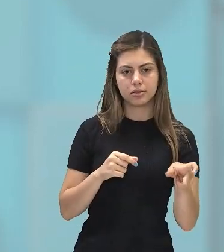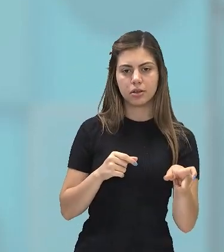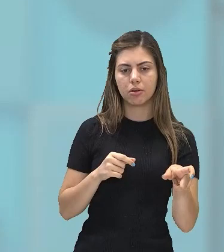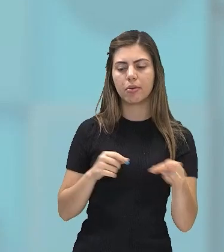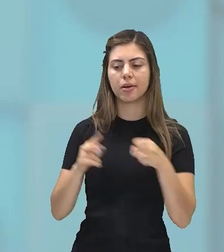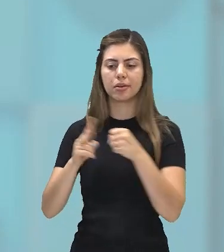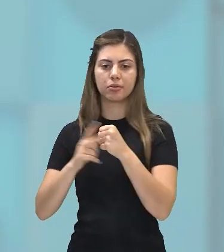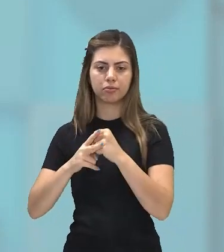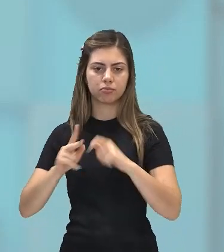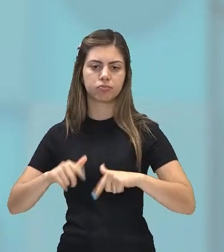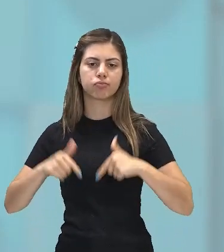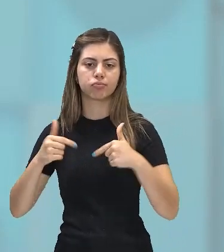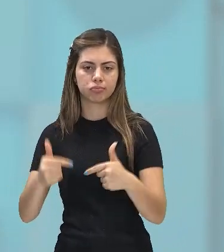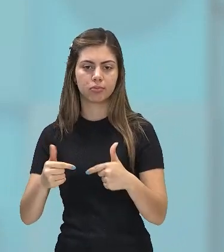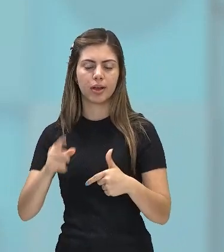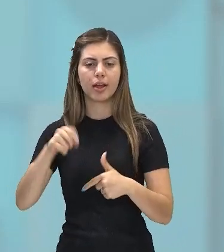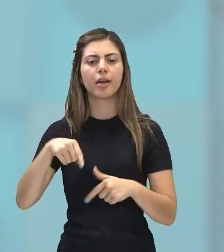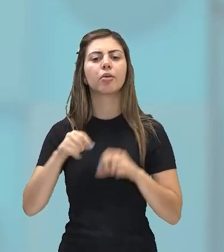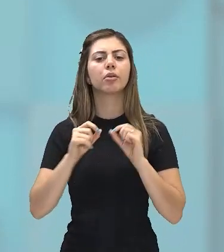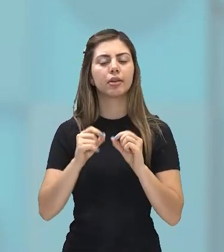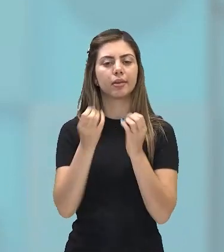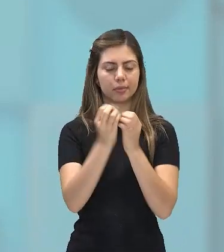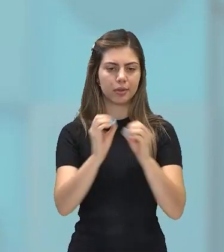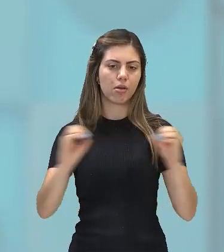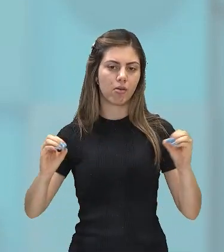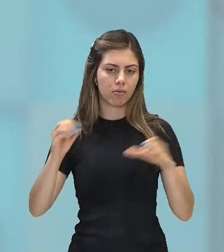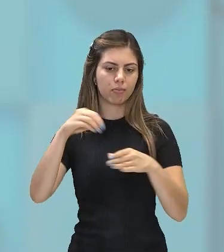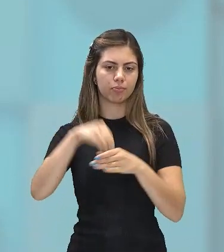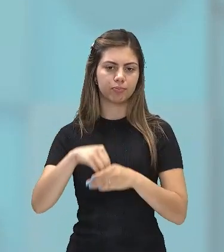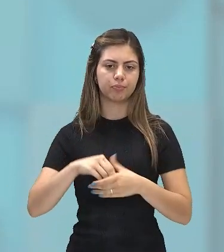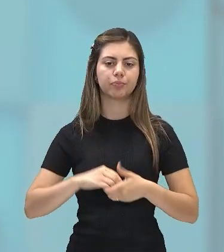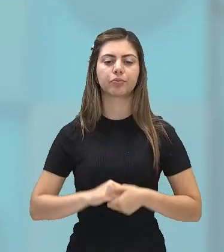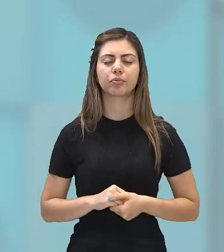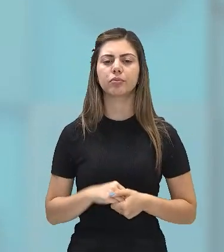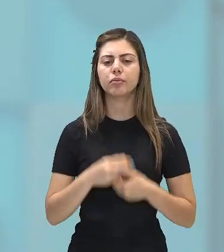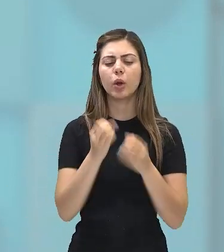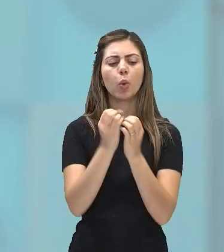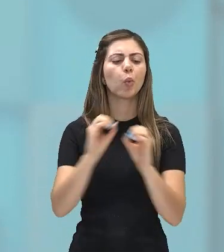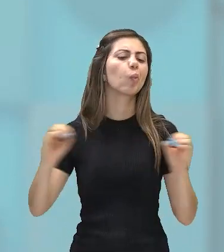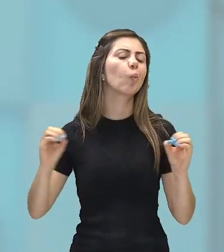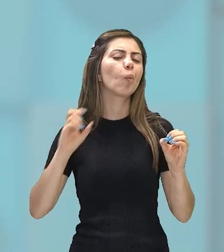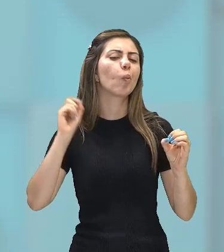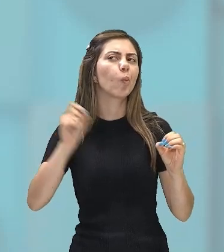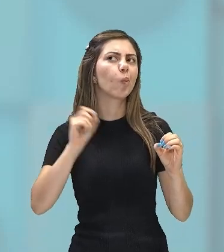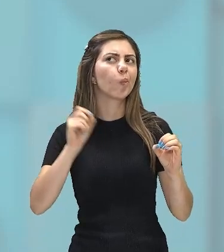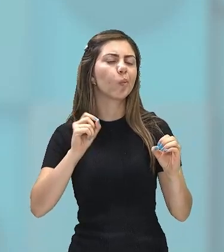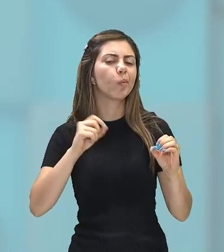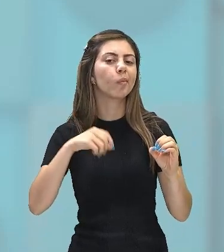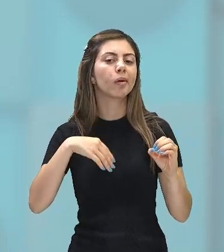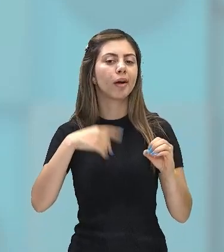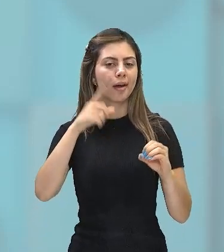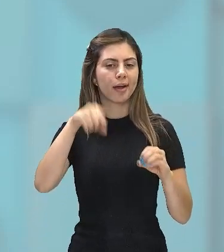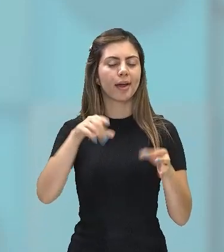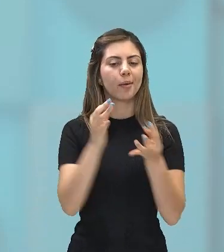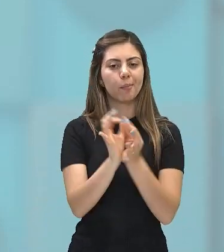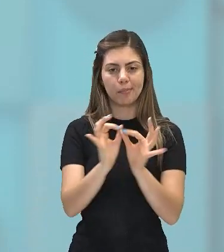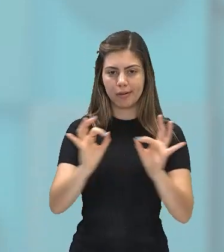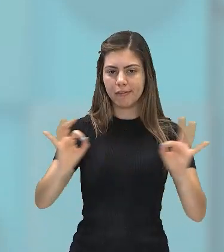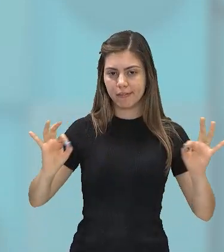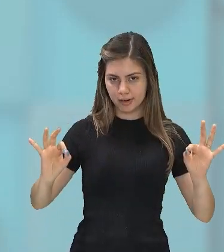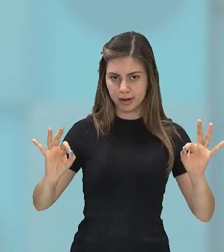processo de uma oração, ok? A oração é o quê? É aquela frase que